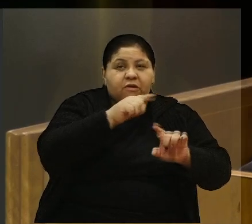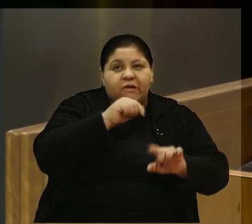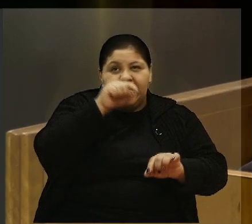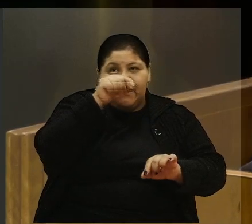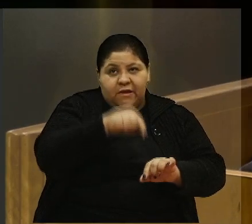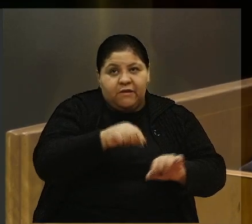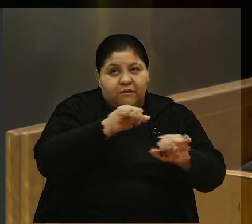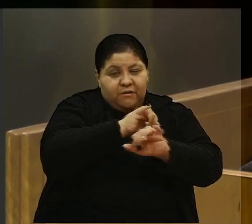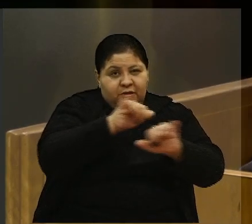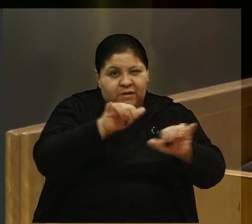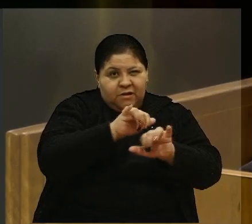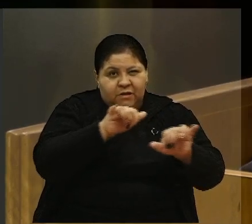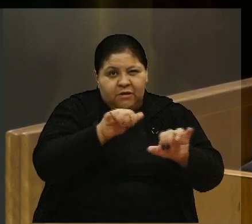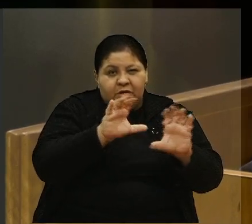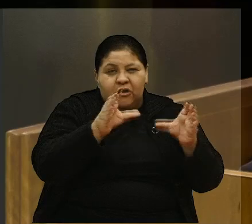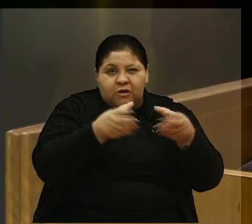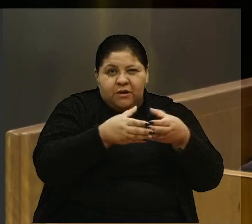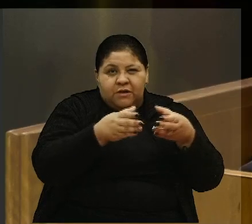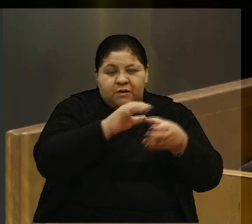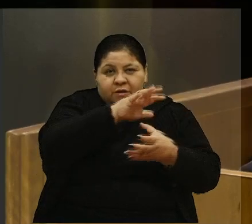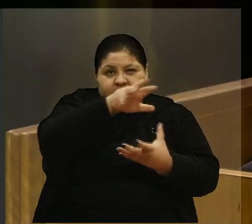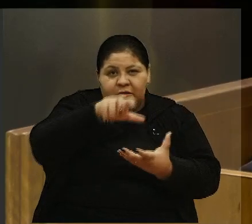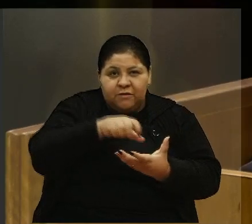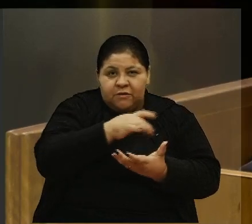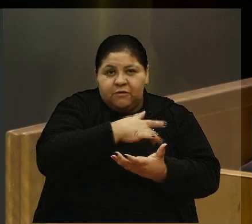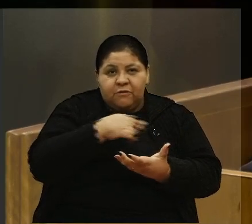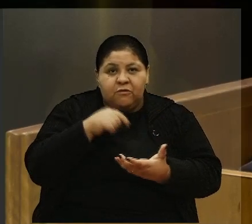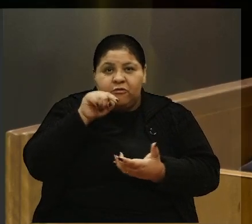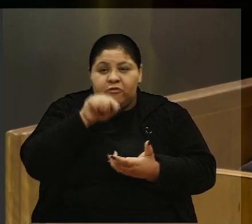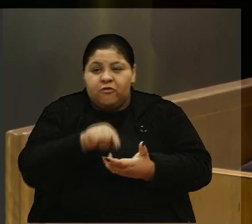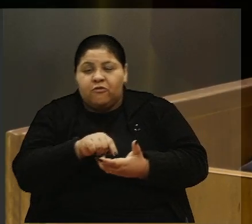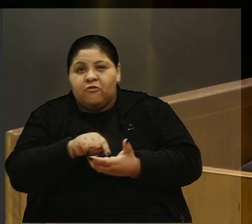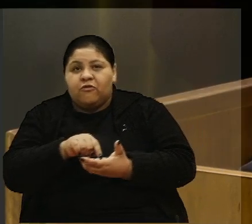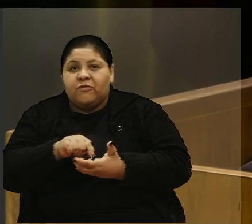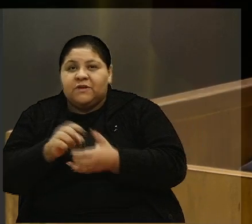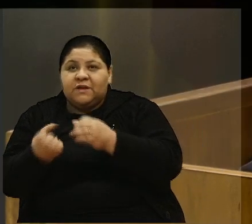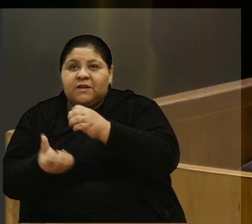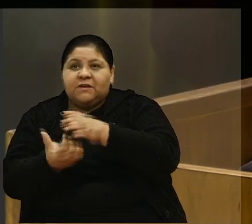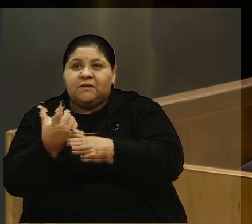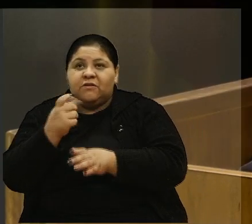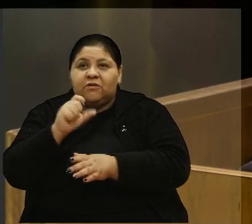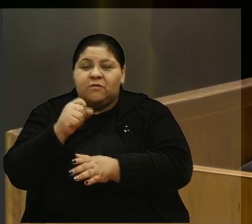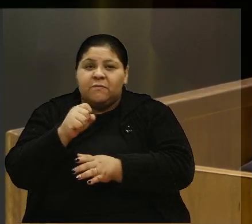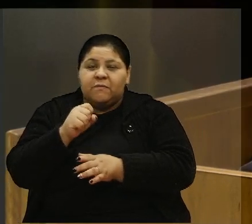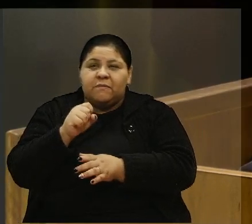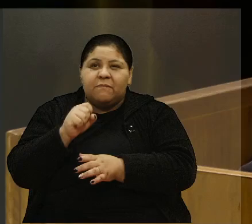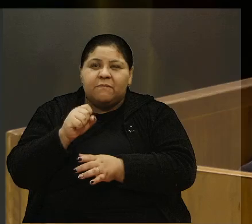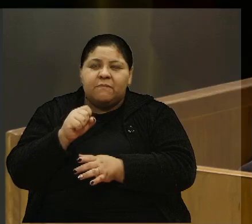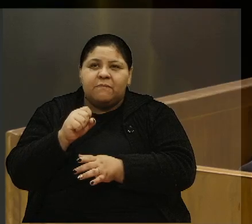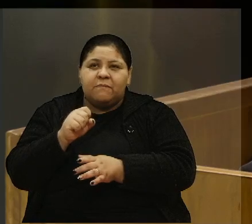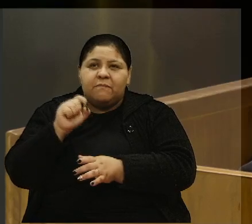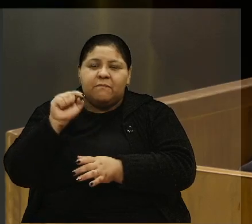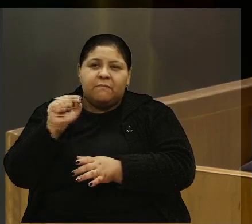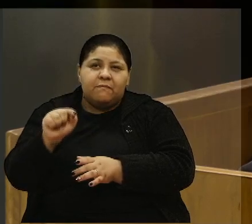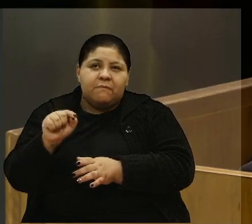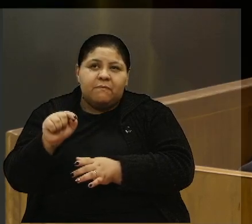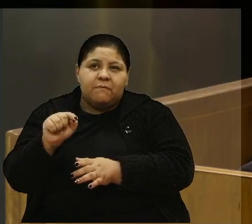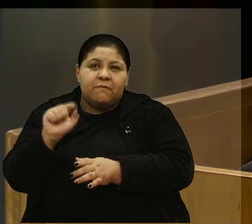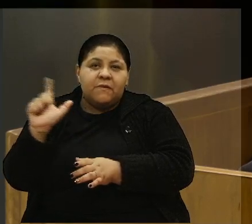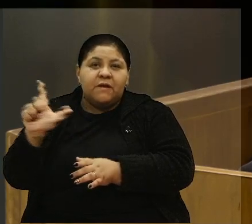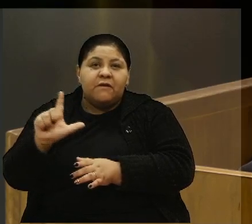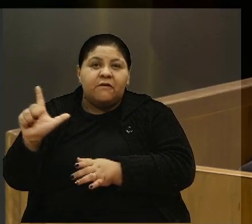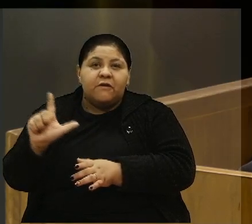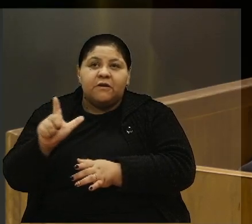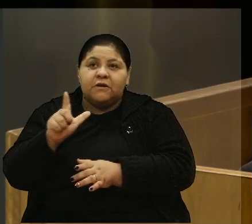Organização Mundial de Saúde, você produz 8 mil metros, 8 mil litros